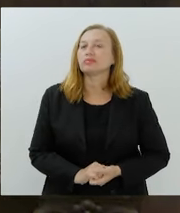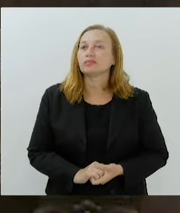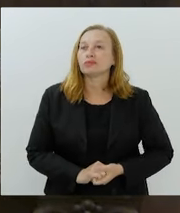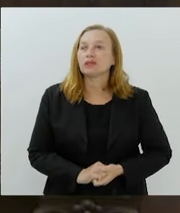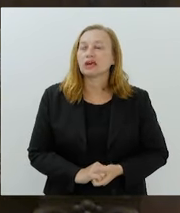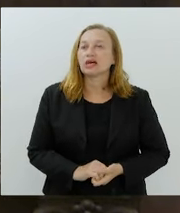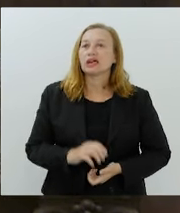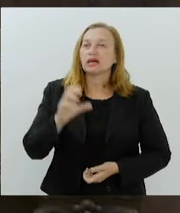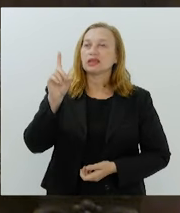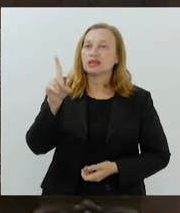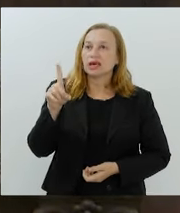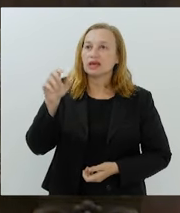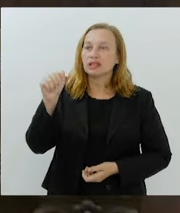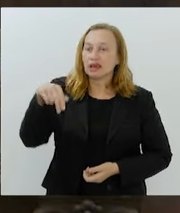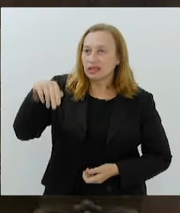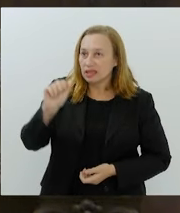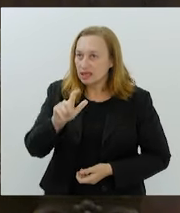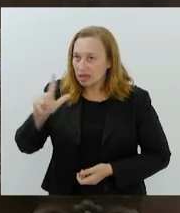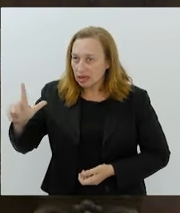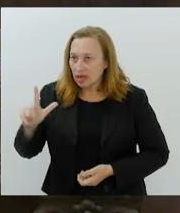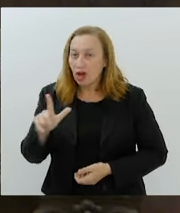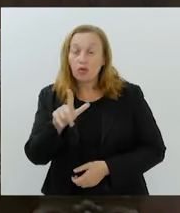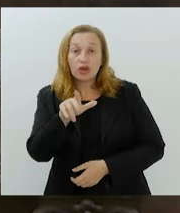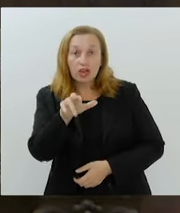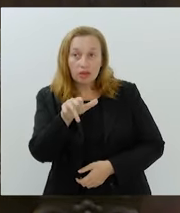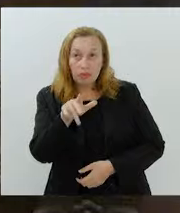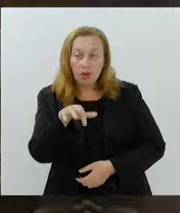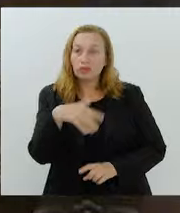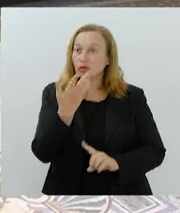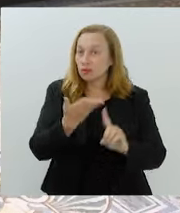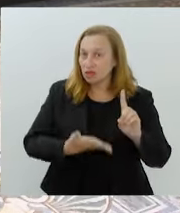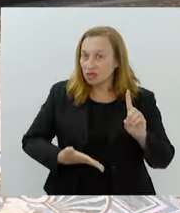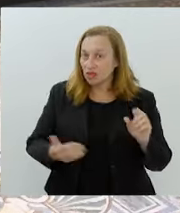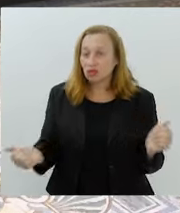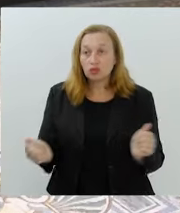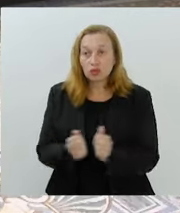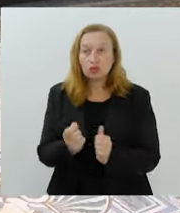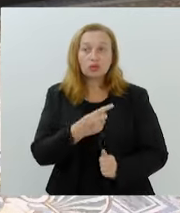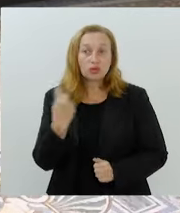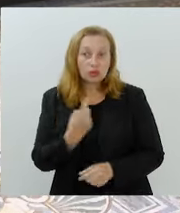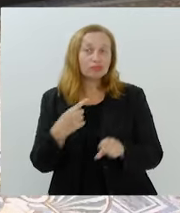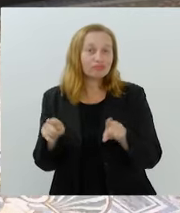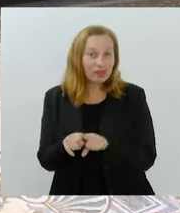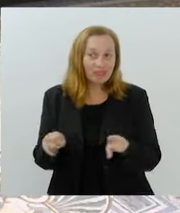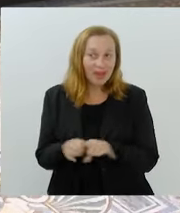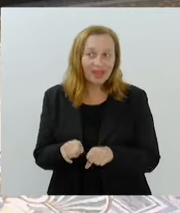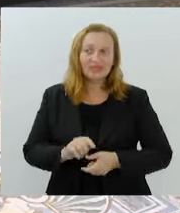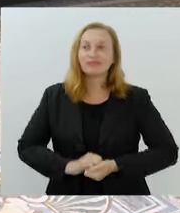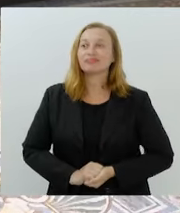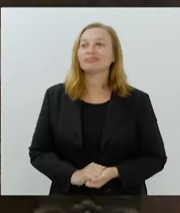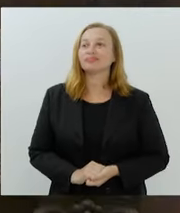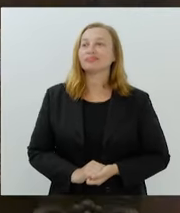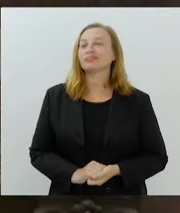Daniel Trigueiro Mendes, irmão do homenageado, está aqui conosco presente também.